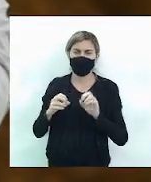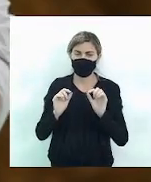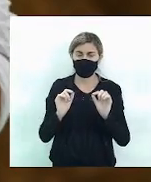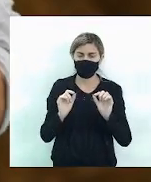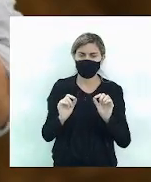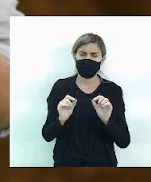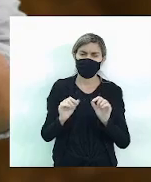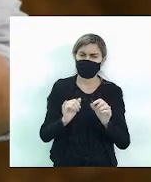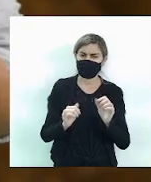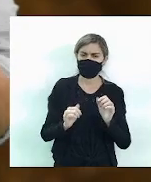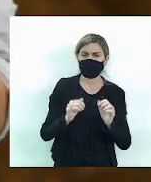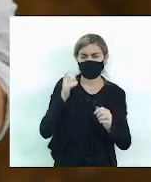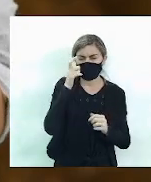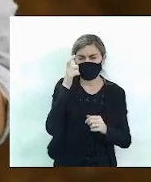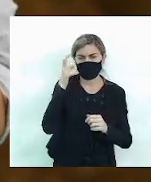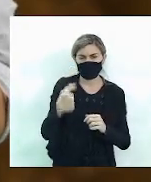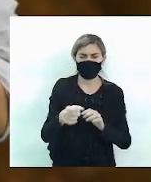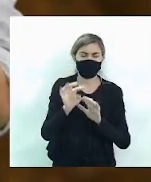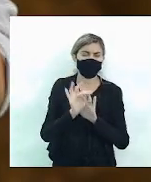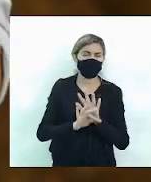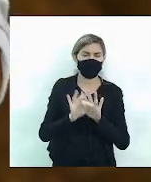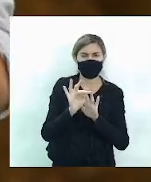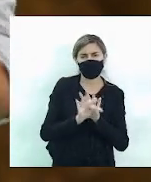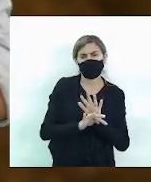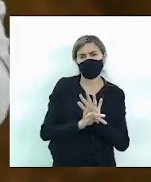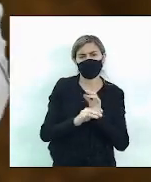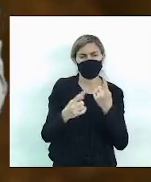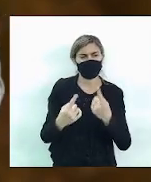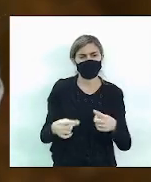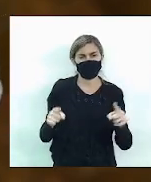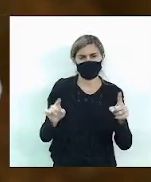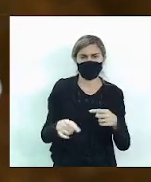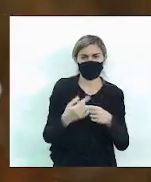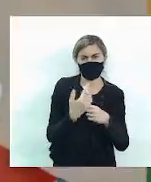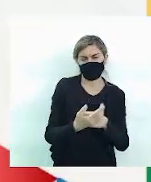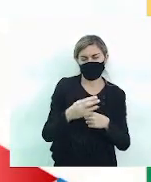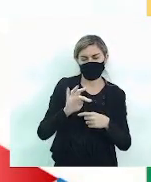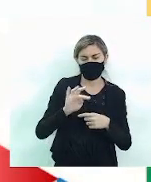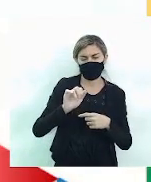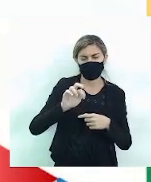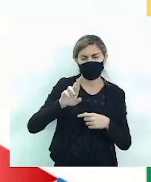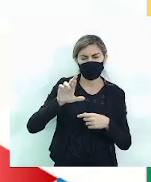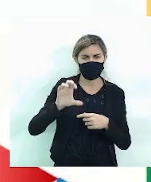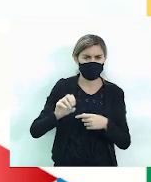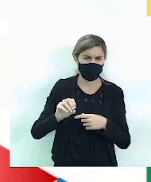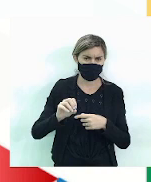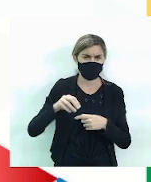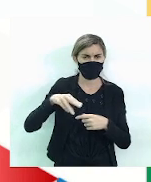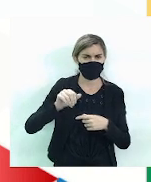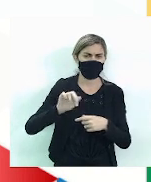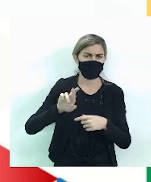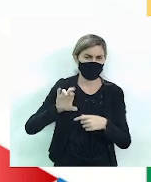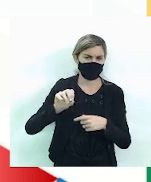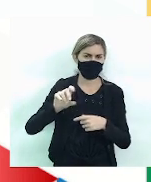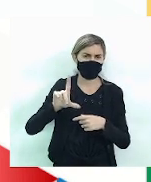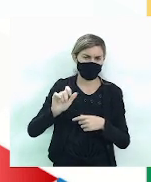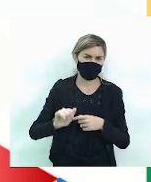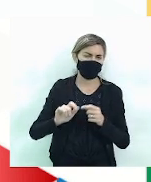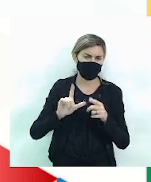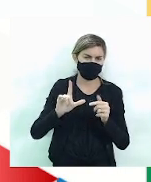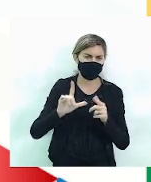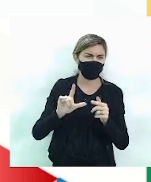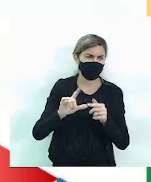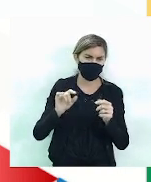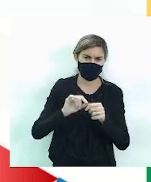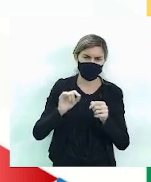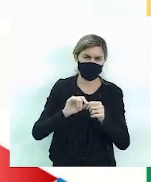exatamente a intencionalidade do texto. Então, nessa música aí, Tareco e Mariola, o título dessa música, no caso, essa letra que ele